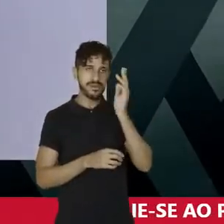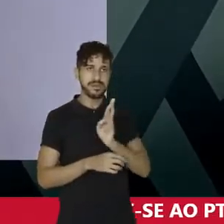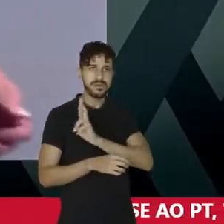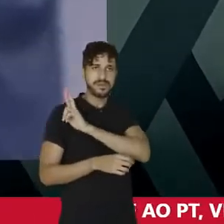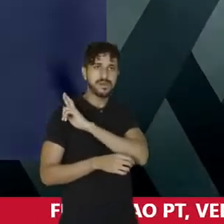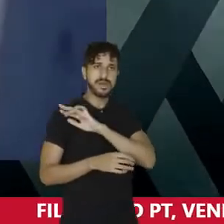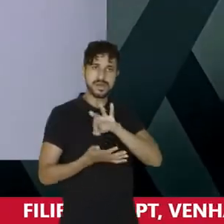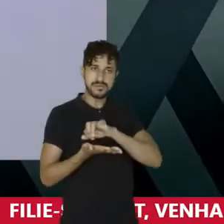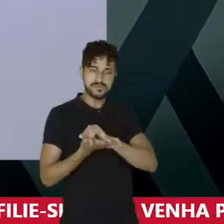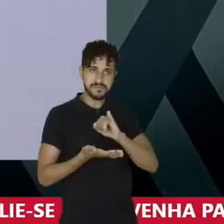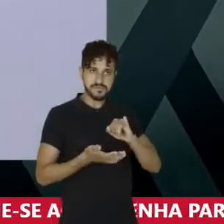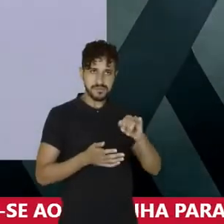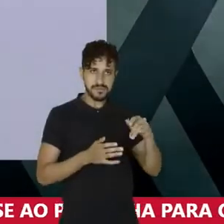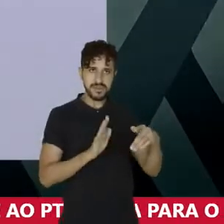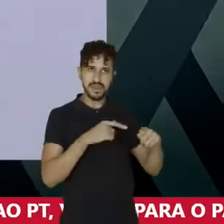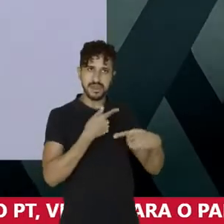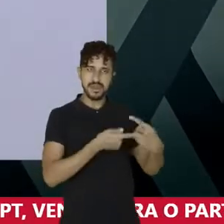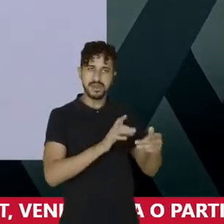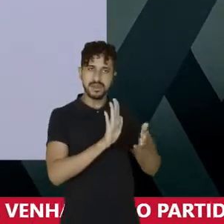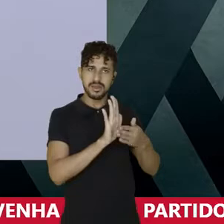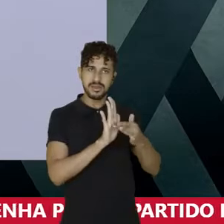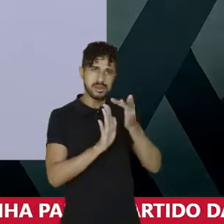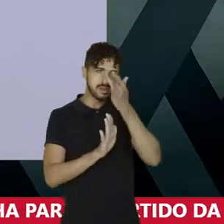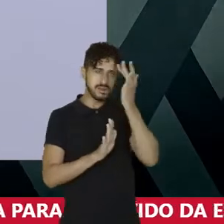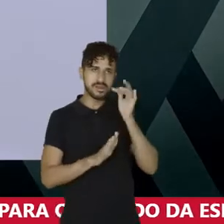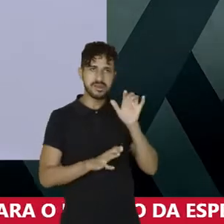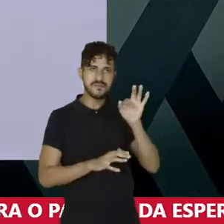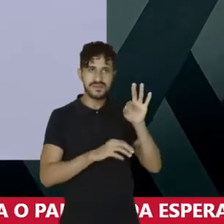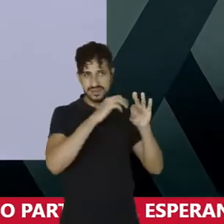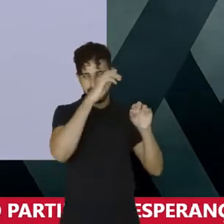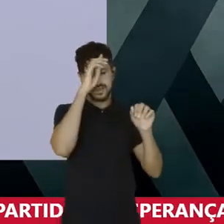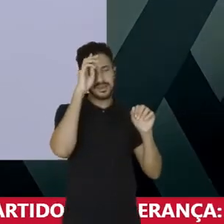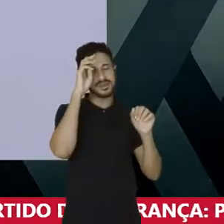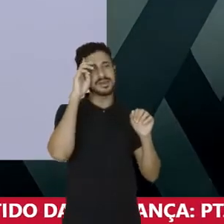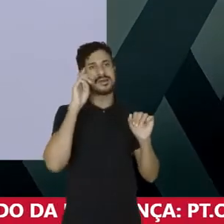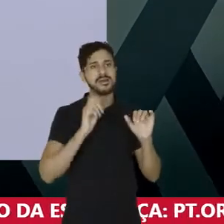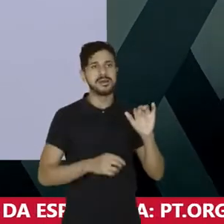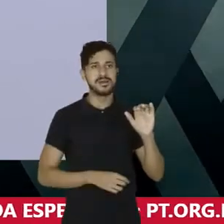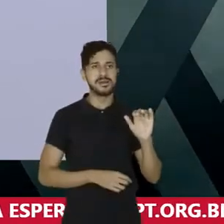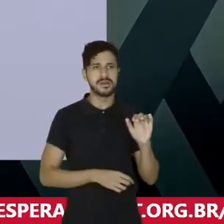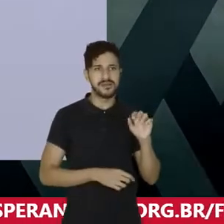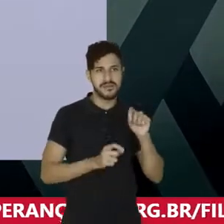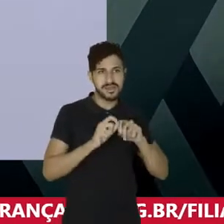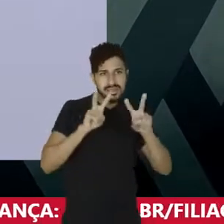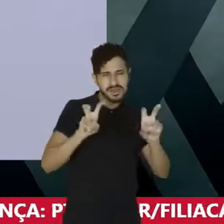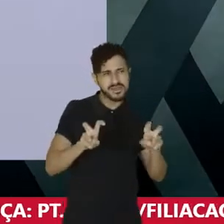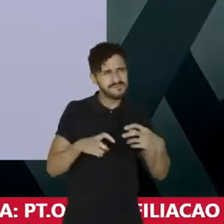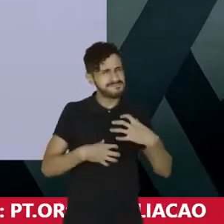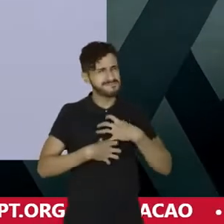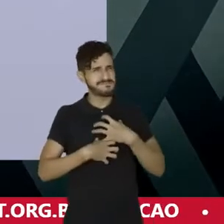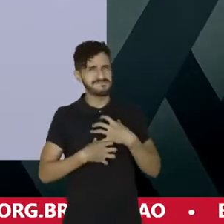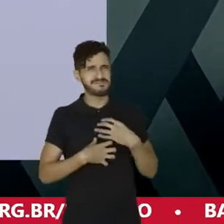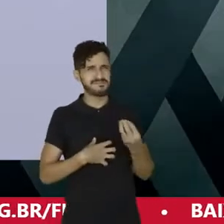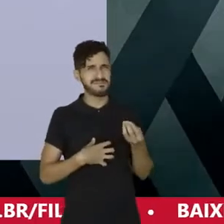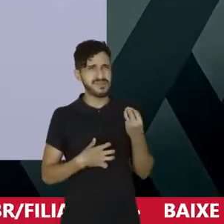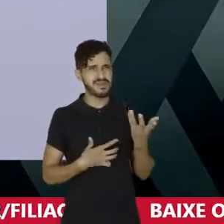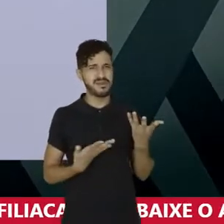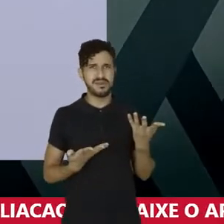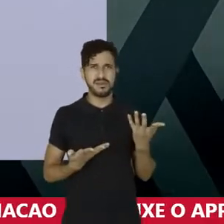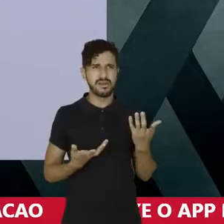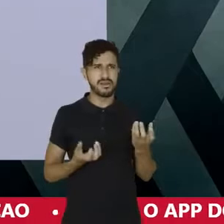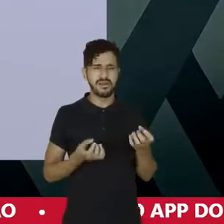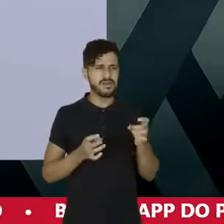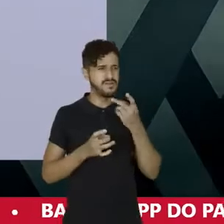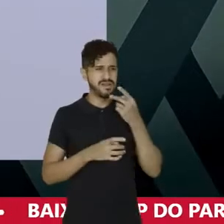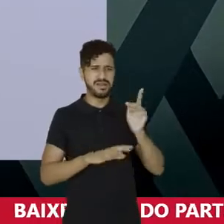do registro então quando houve uma proposta de uma pessoa física de fazer isso me causou uma malhação um pouco mais